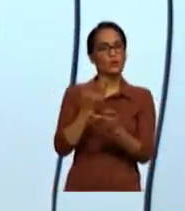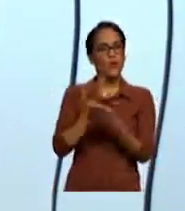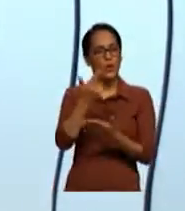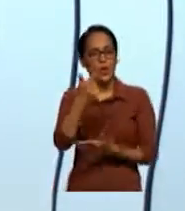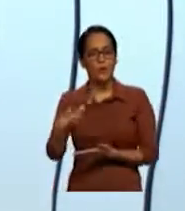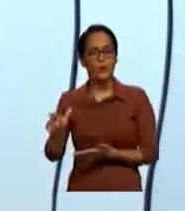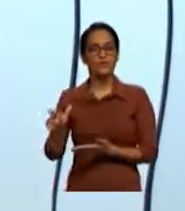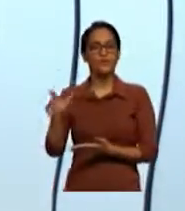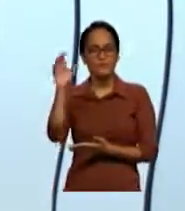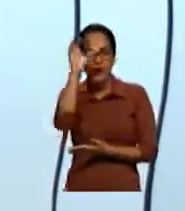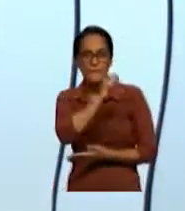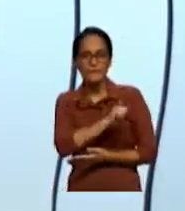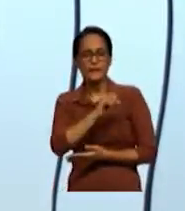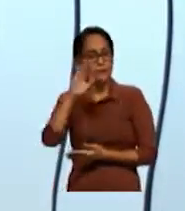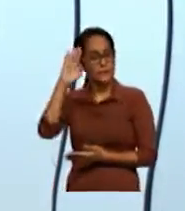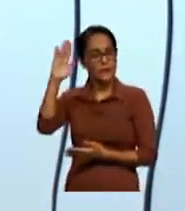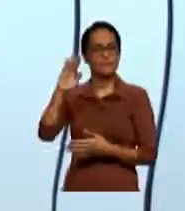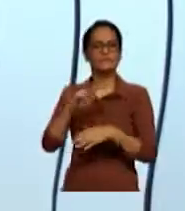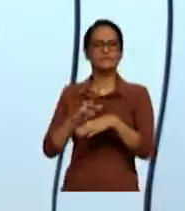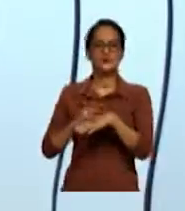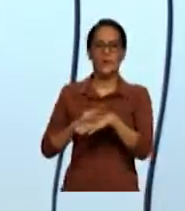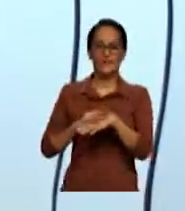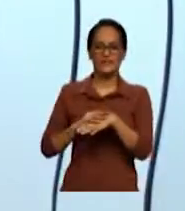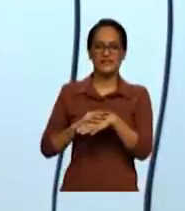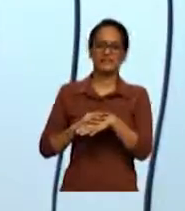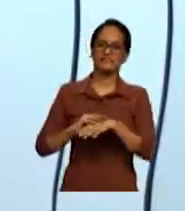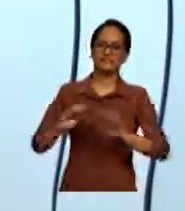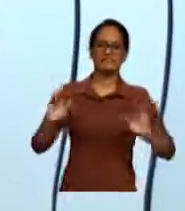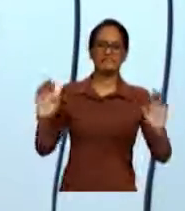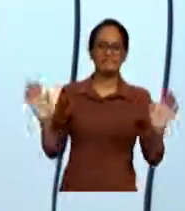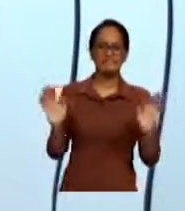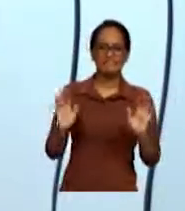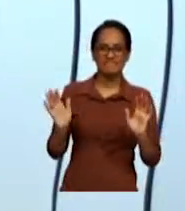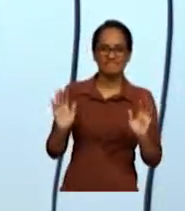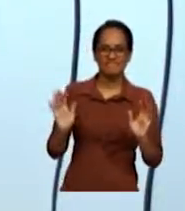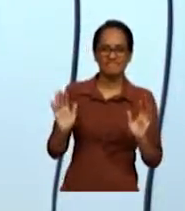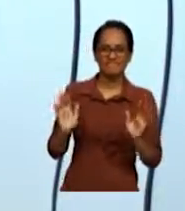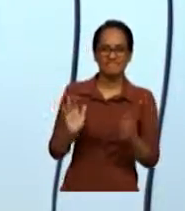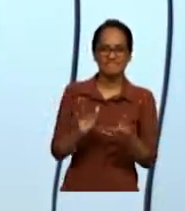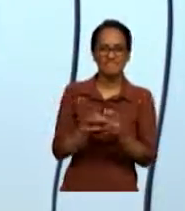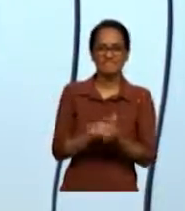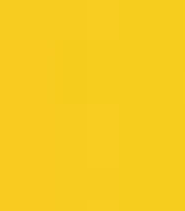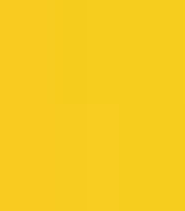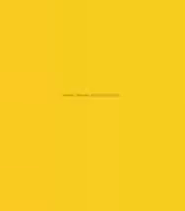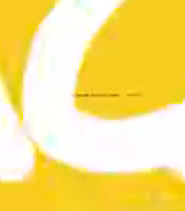a gente vai ver as principais doenças. Então, pessoal, até a próxima!